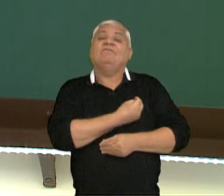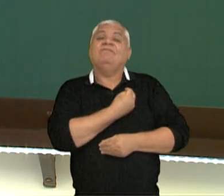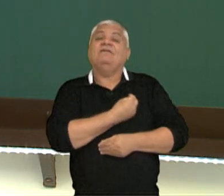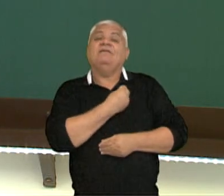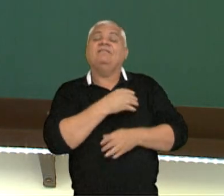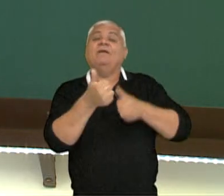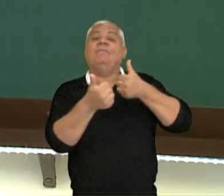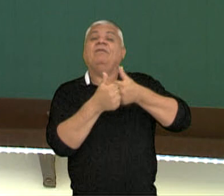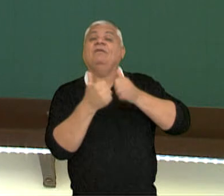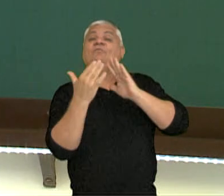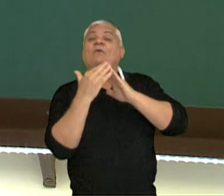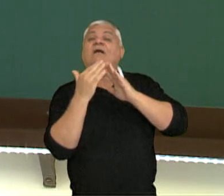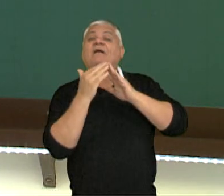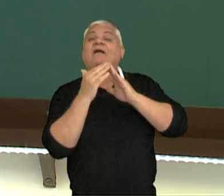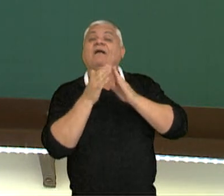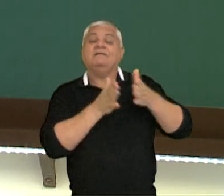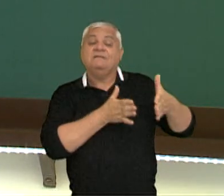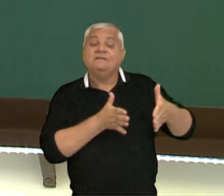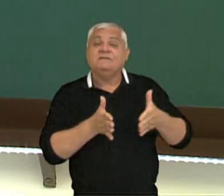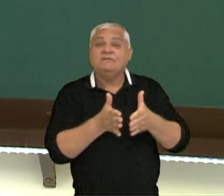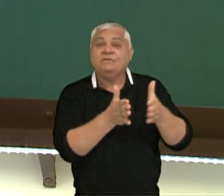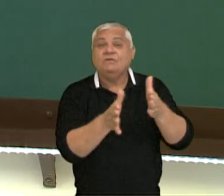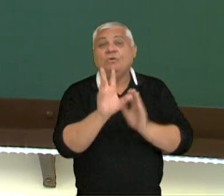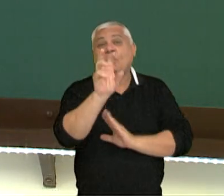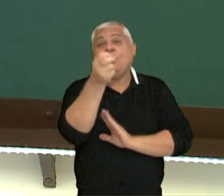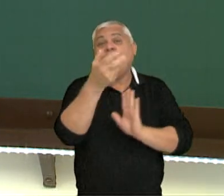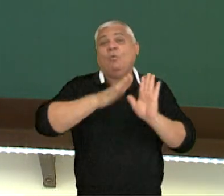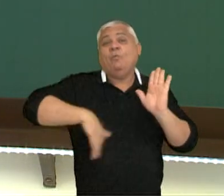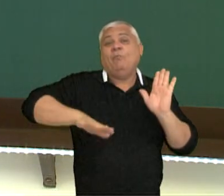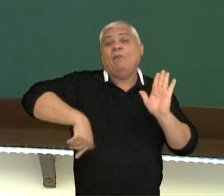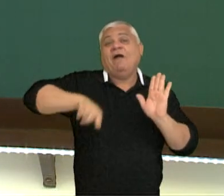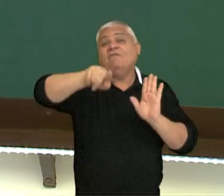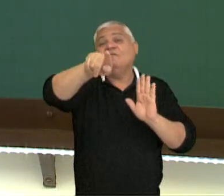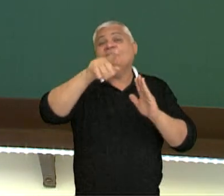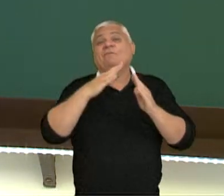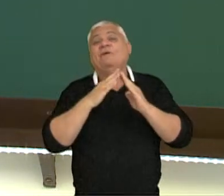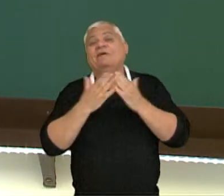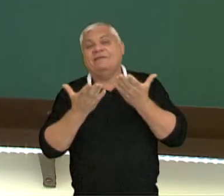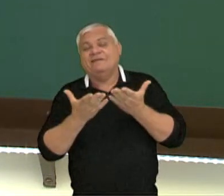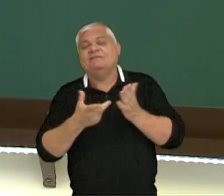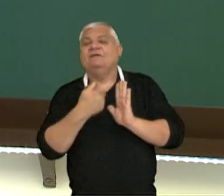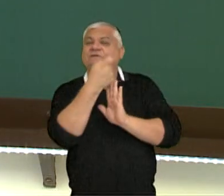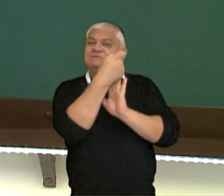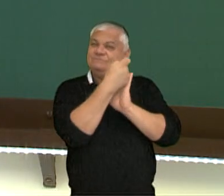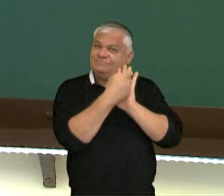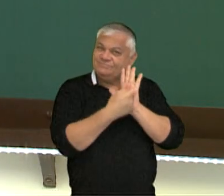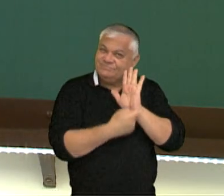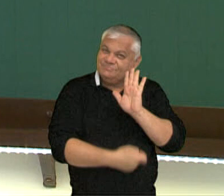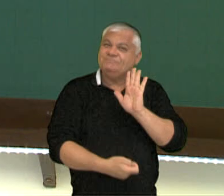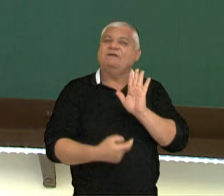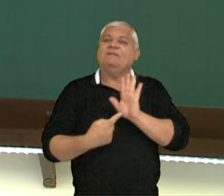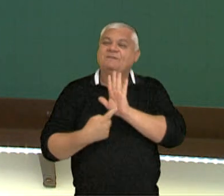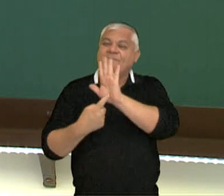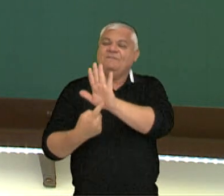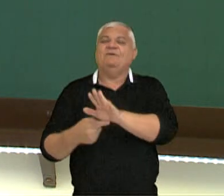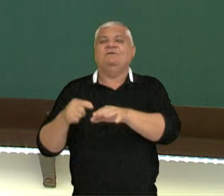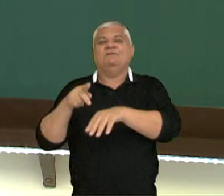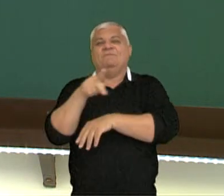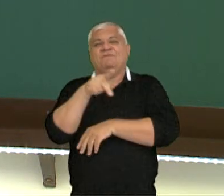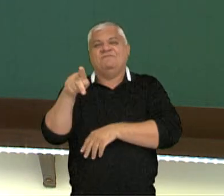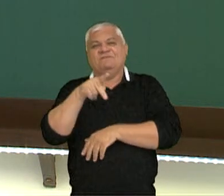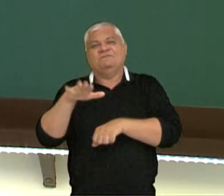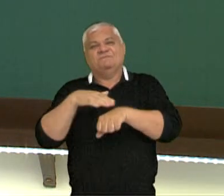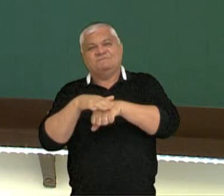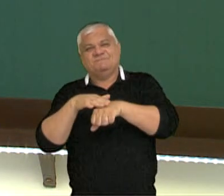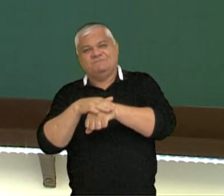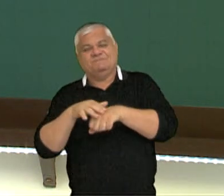as condições dos rios ou do oceano na região onde você mora. Então aí escrevam e depois conversem com o professor